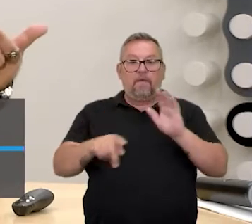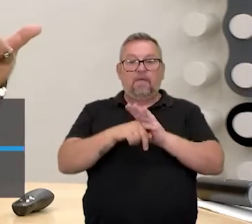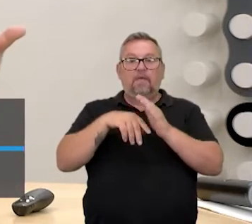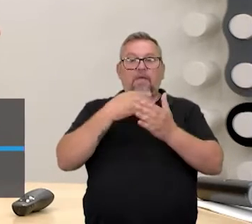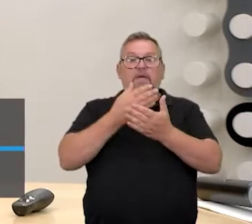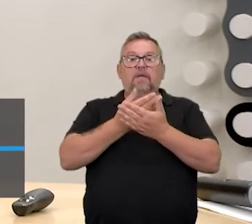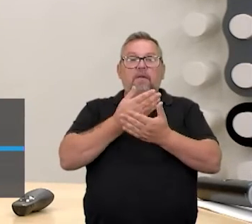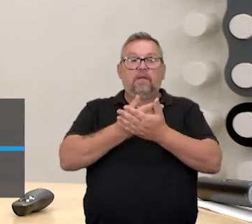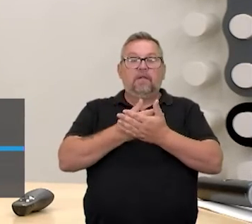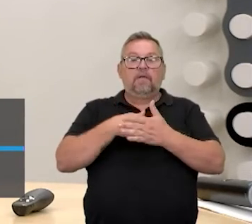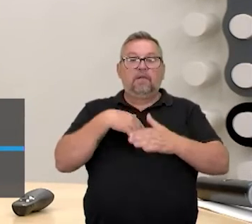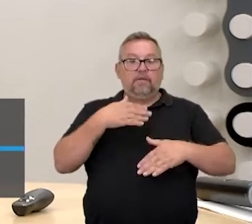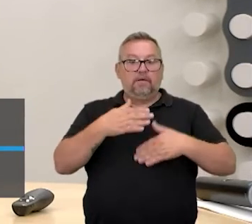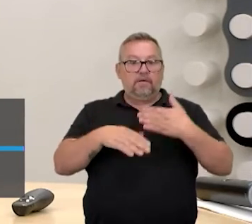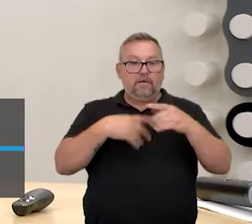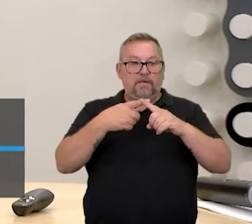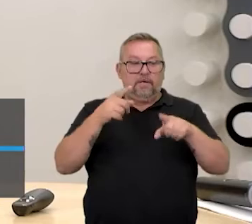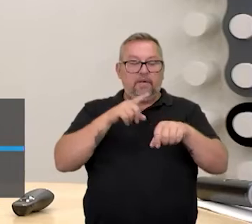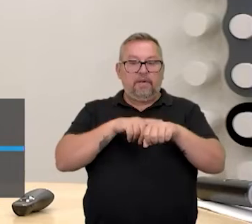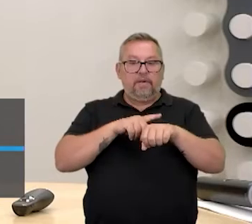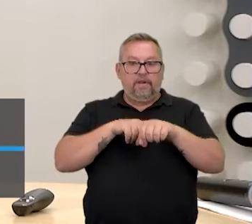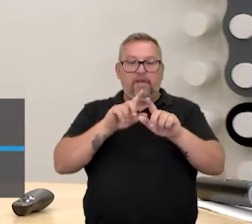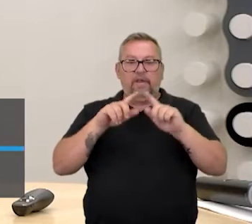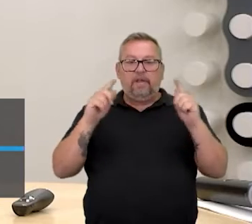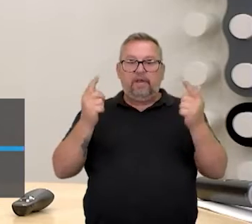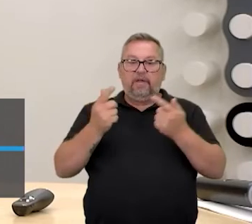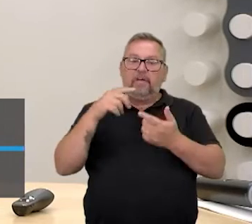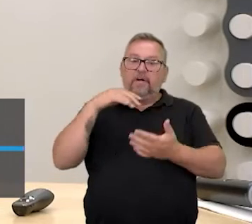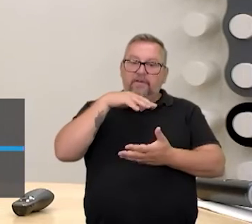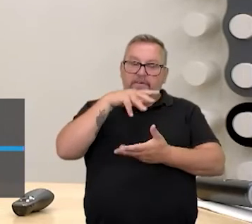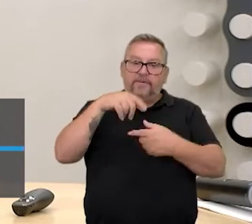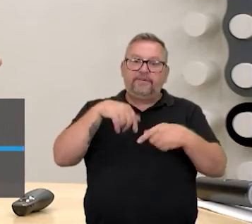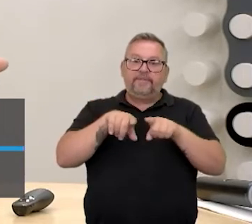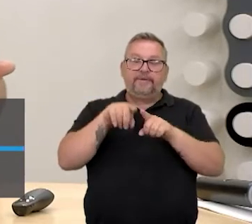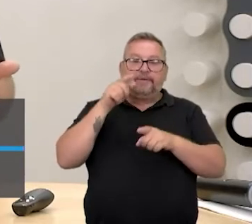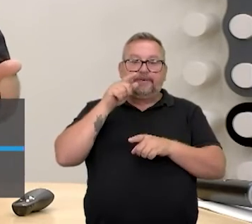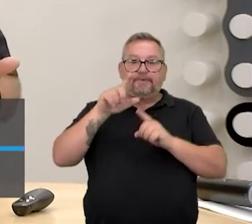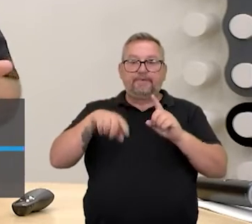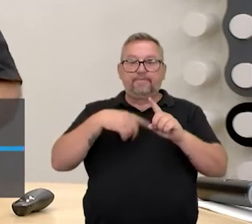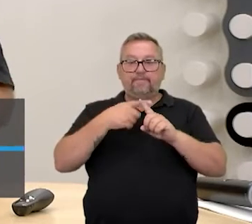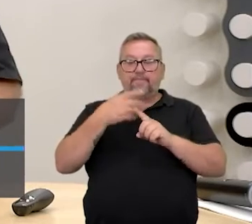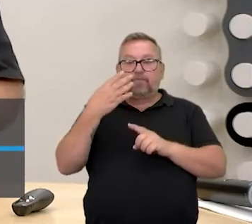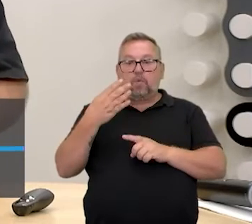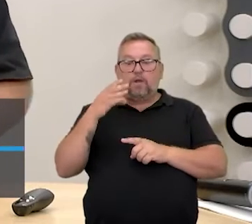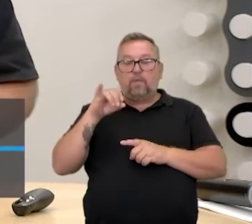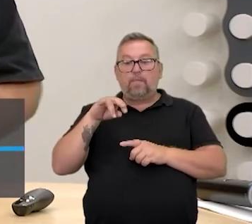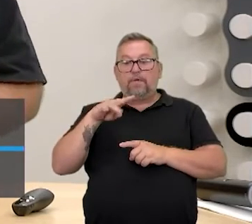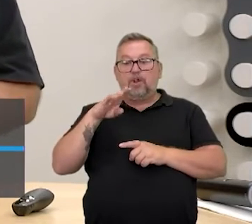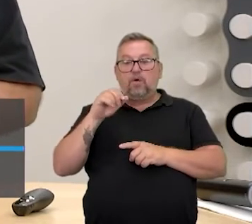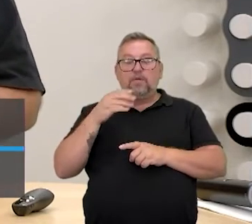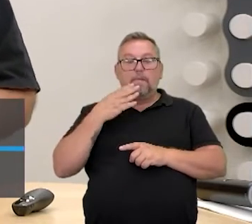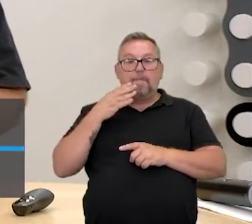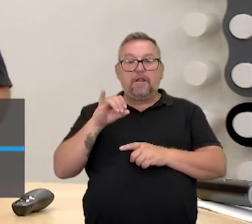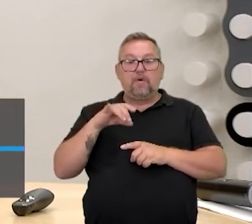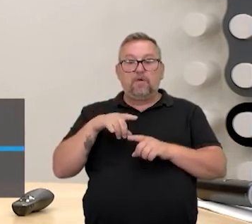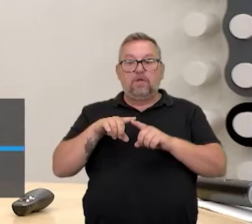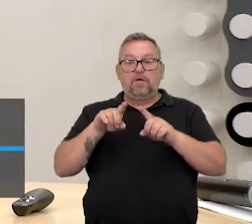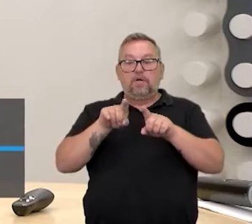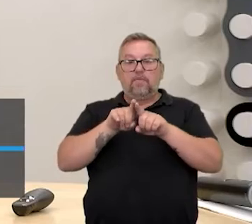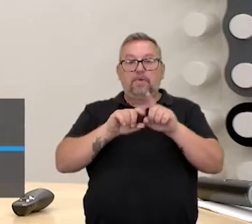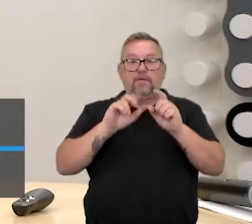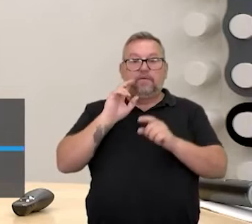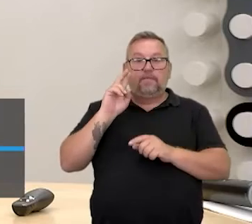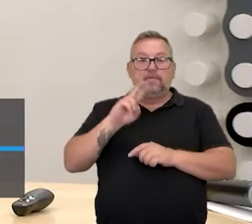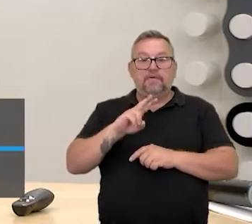aulas com o processo do tempo geológico do planeta, levando aí mais de 4 bilhões e meio de anos, né, e o ser humano aí